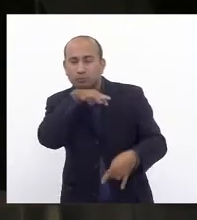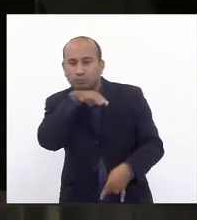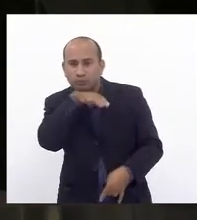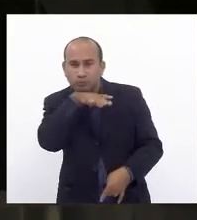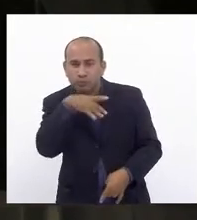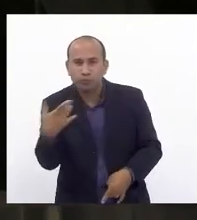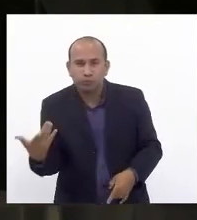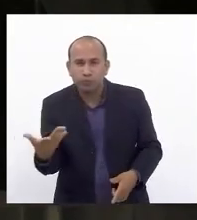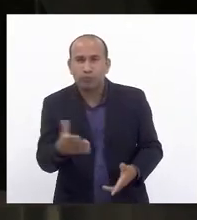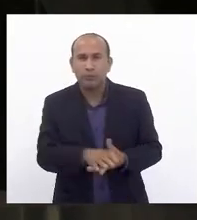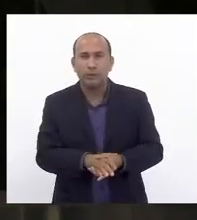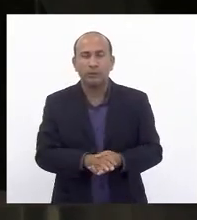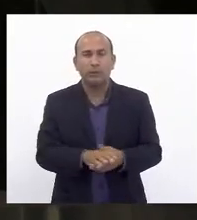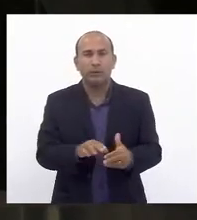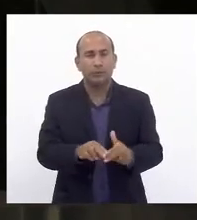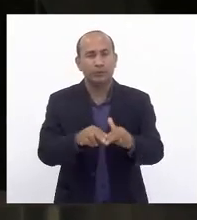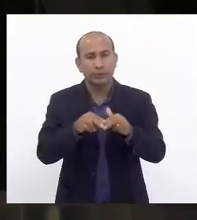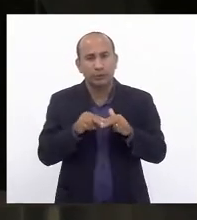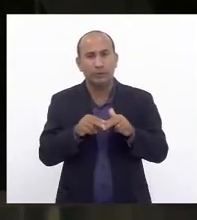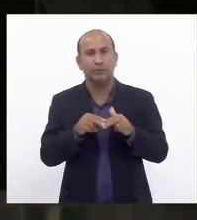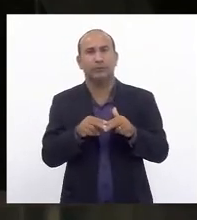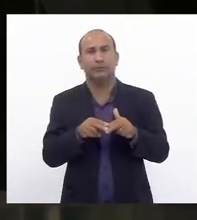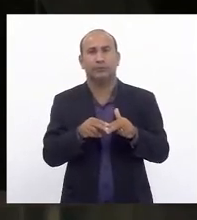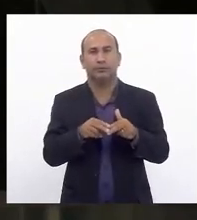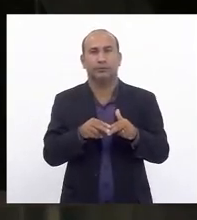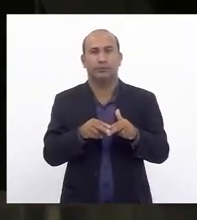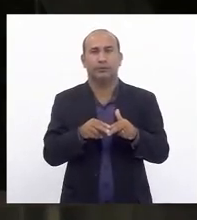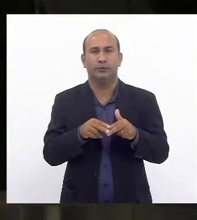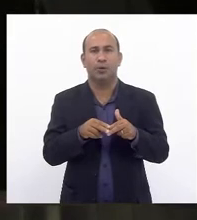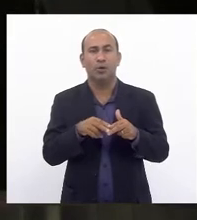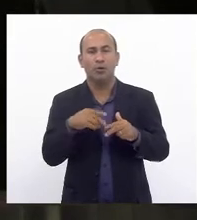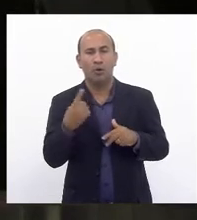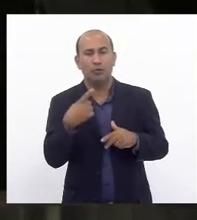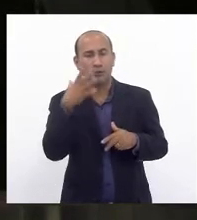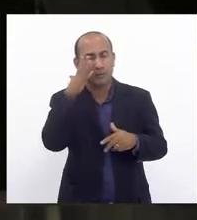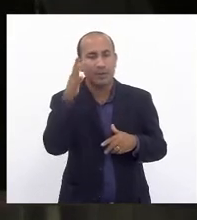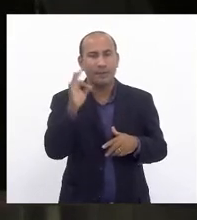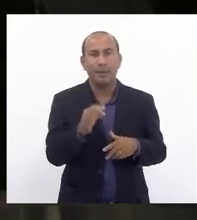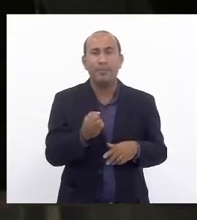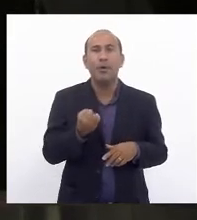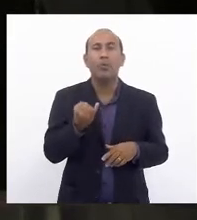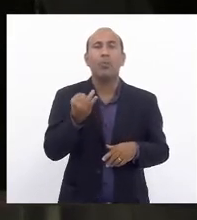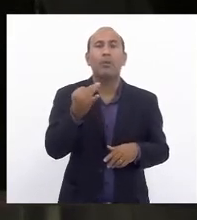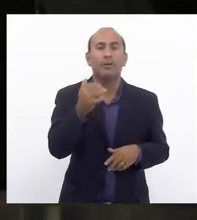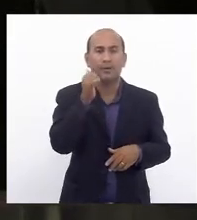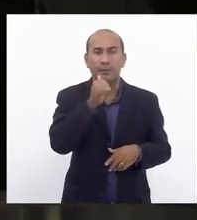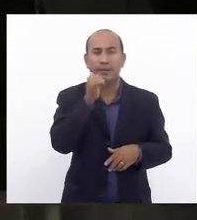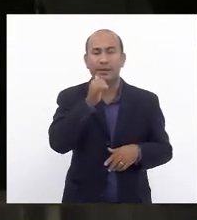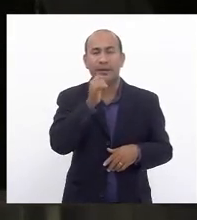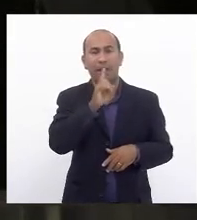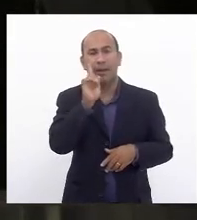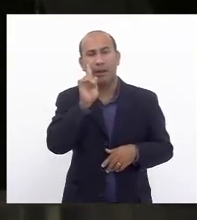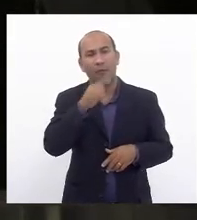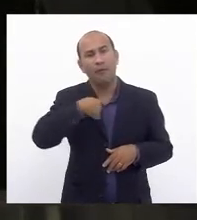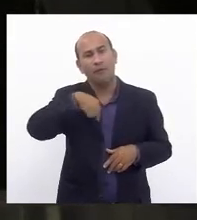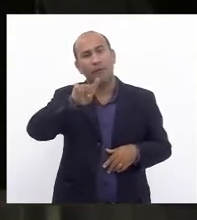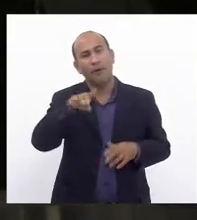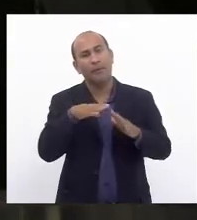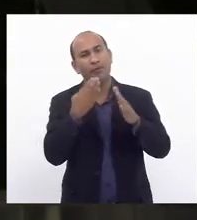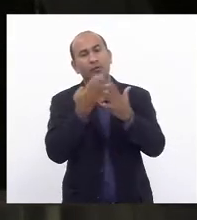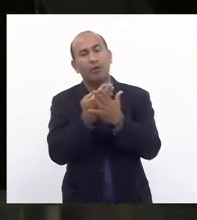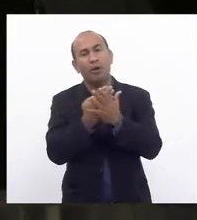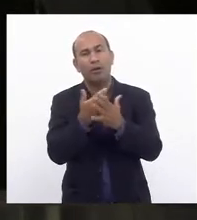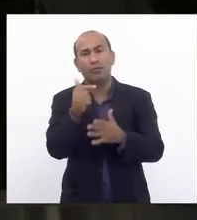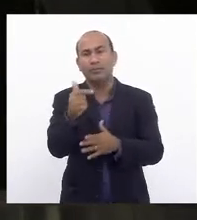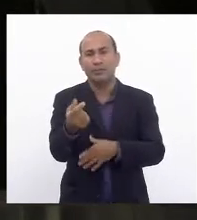qualidade e de forma totalmente indiscriminada, porque a gente não sabe quantas meninas deixam de ir à aula por não